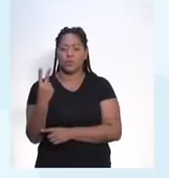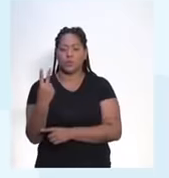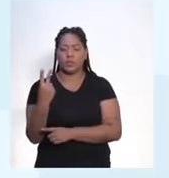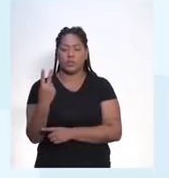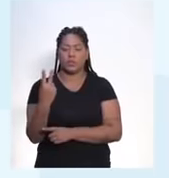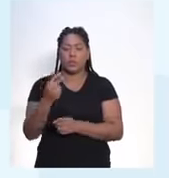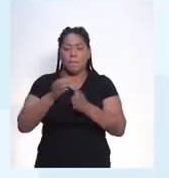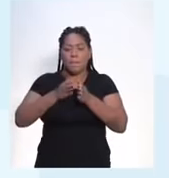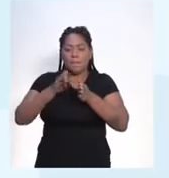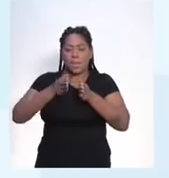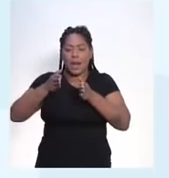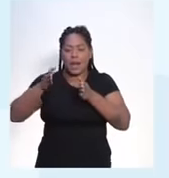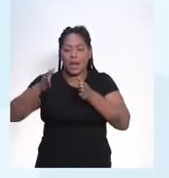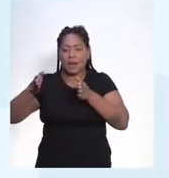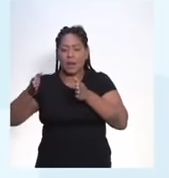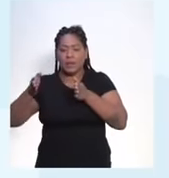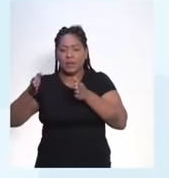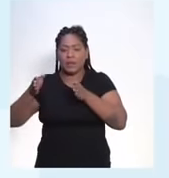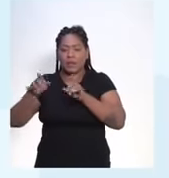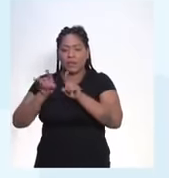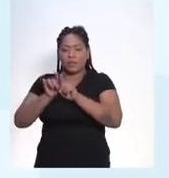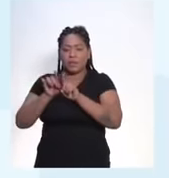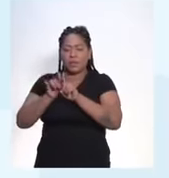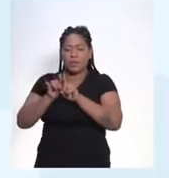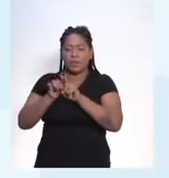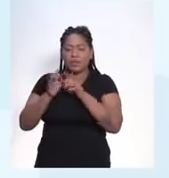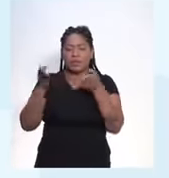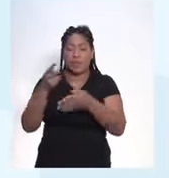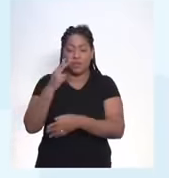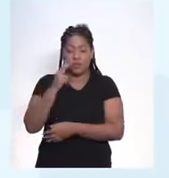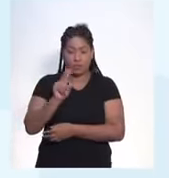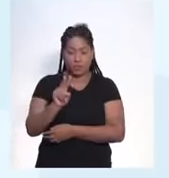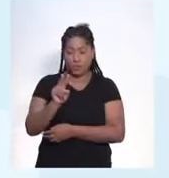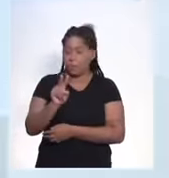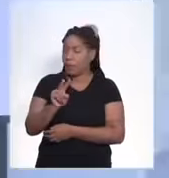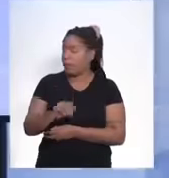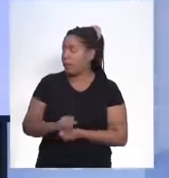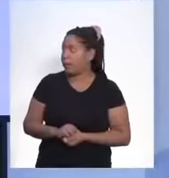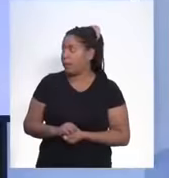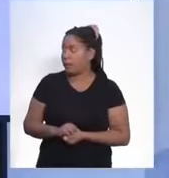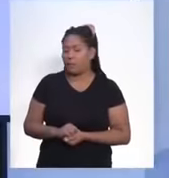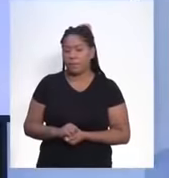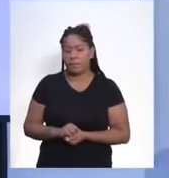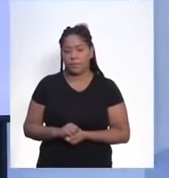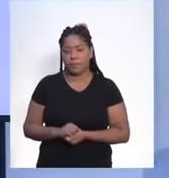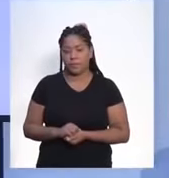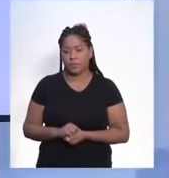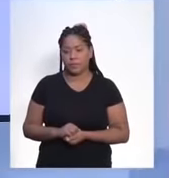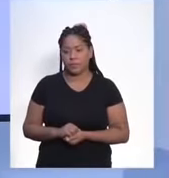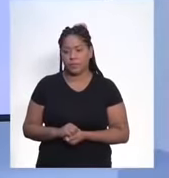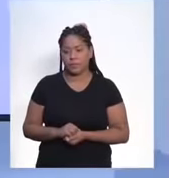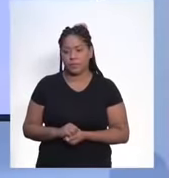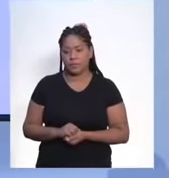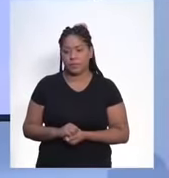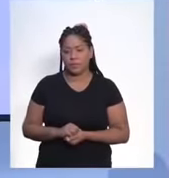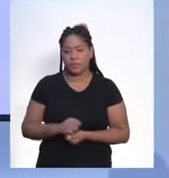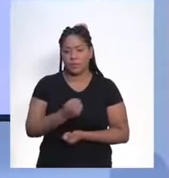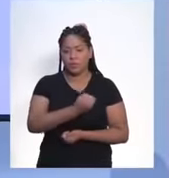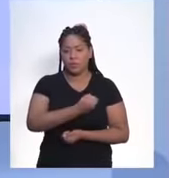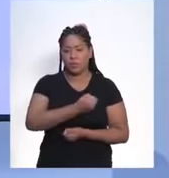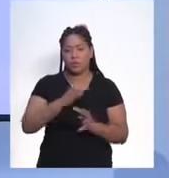aquelas operações que nós já vimos anteriormente com a relação aí dos números inteiros então eu devo